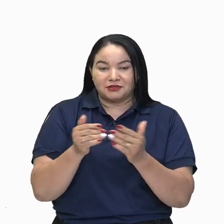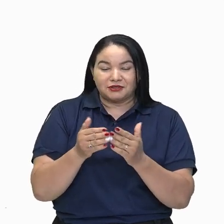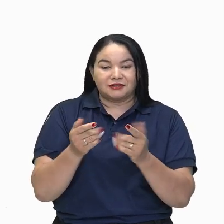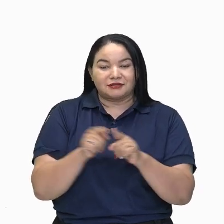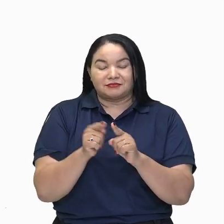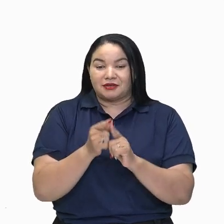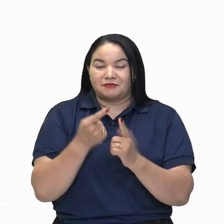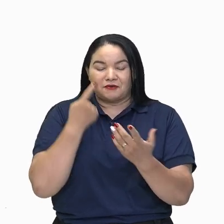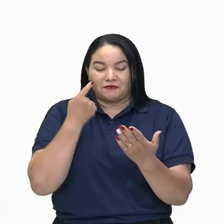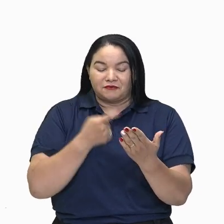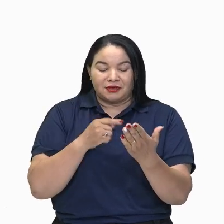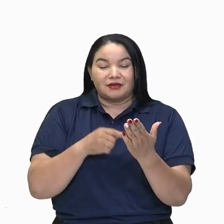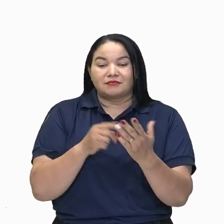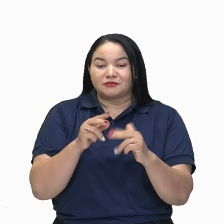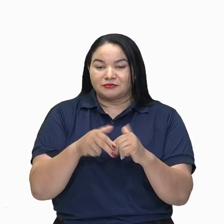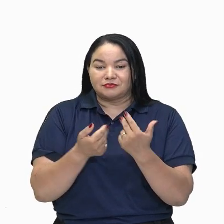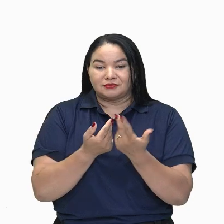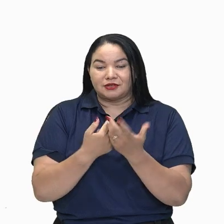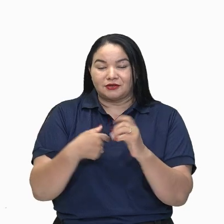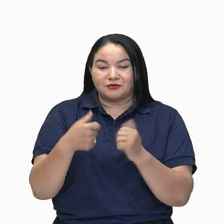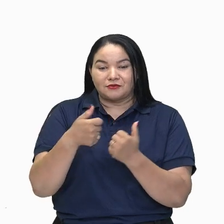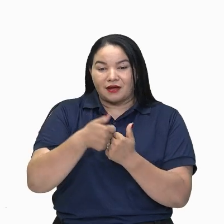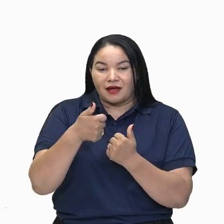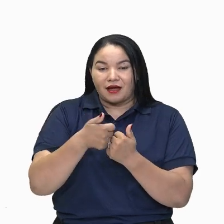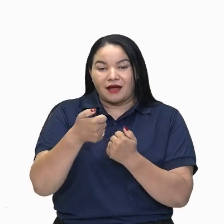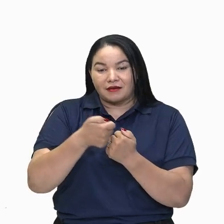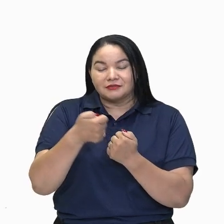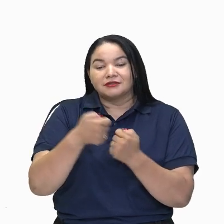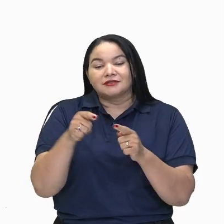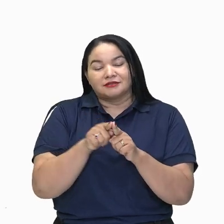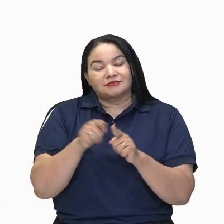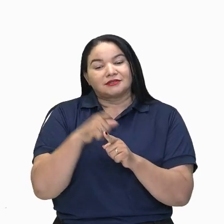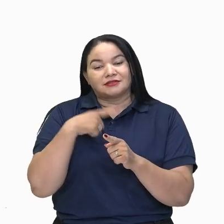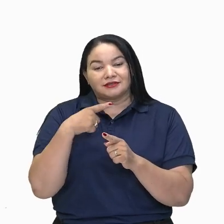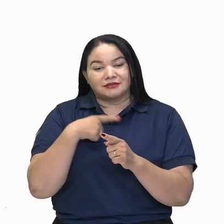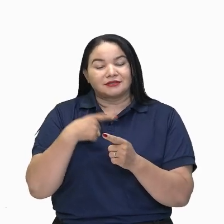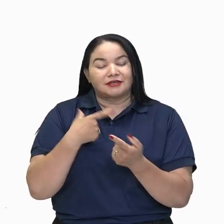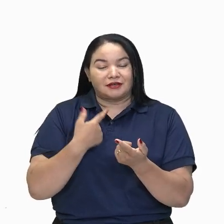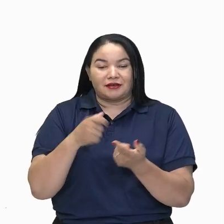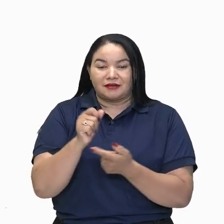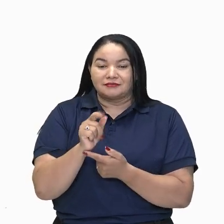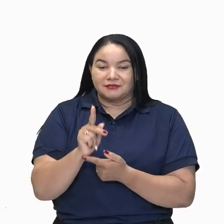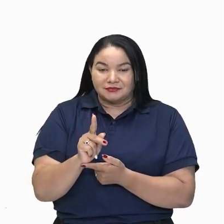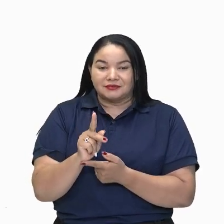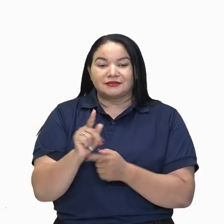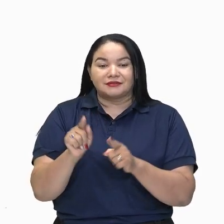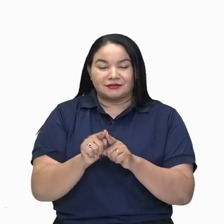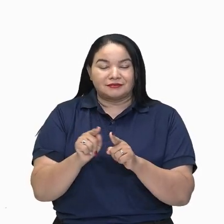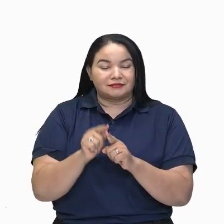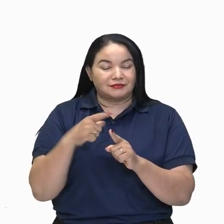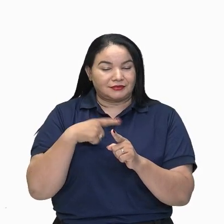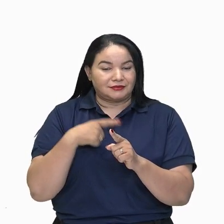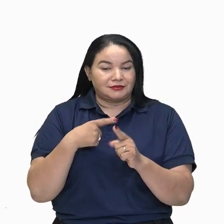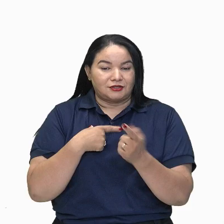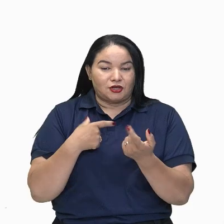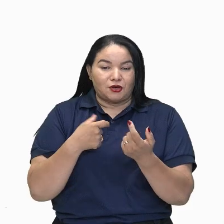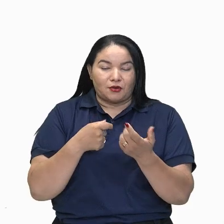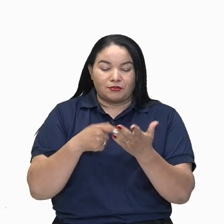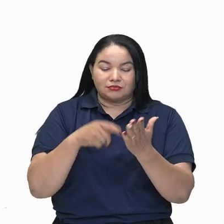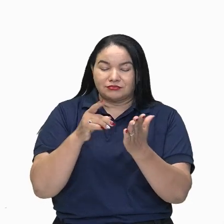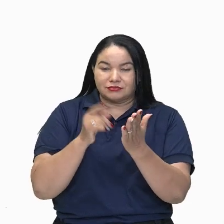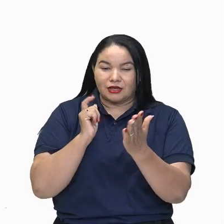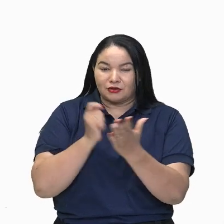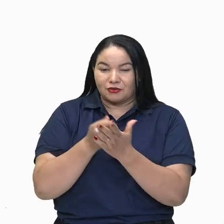celular, né, através do aplicativo, e você compra esse produto, né? E esse produto vai chegar na tua casa sem